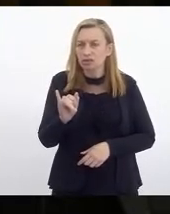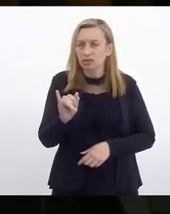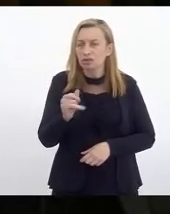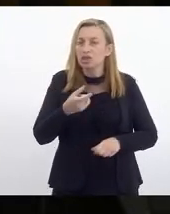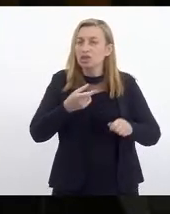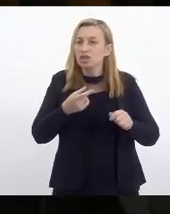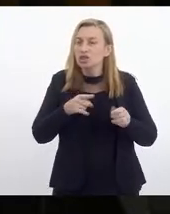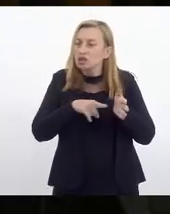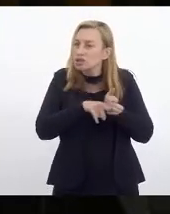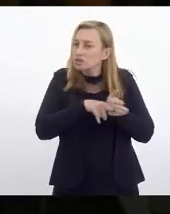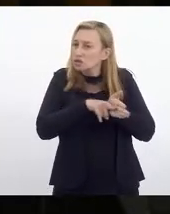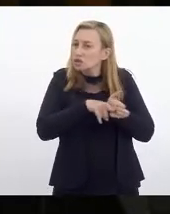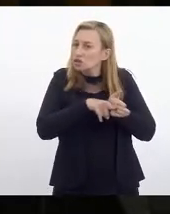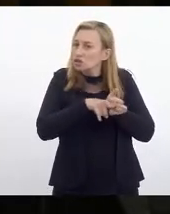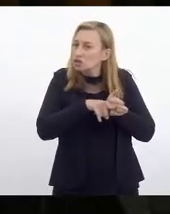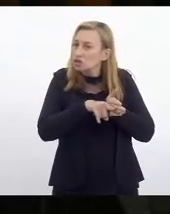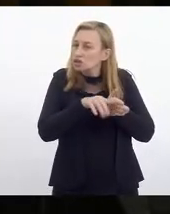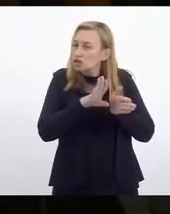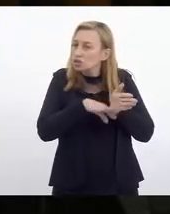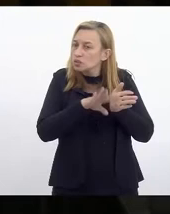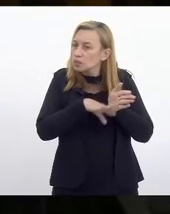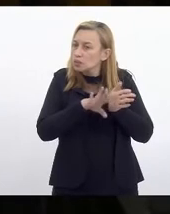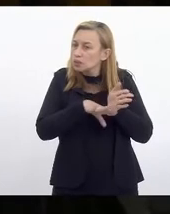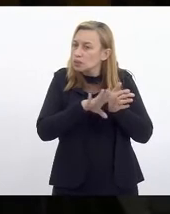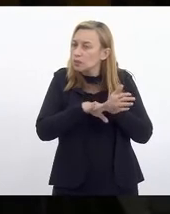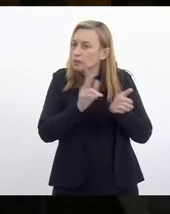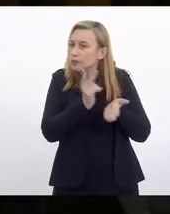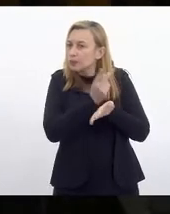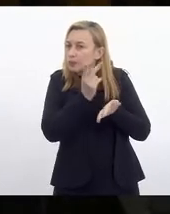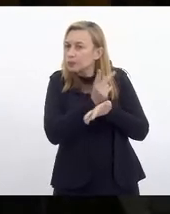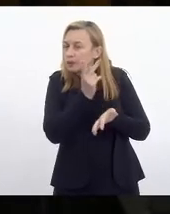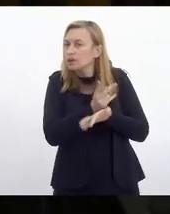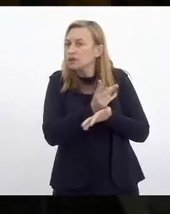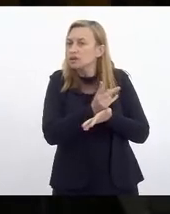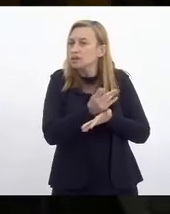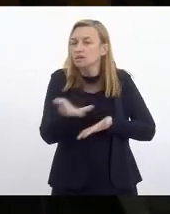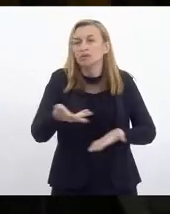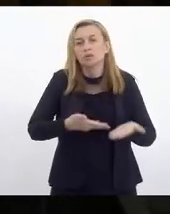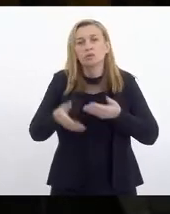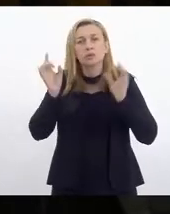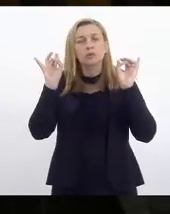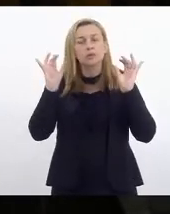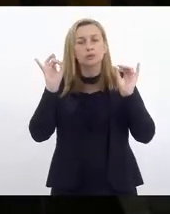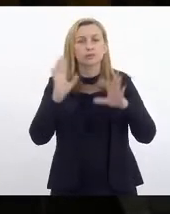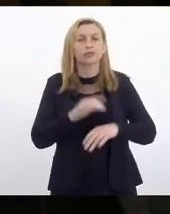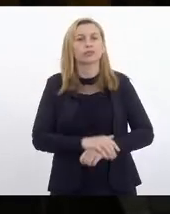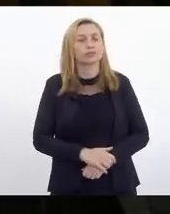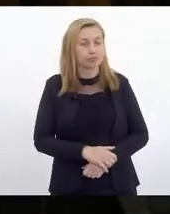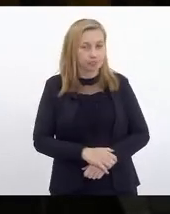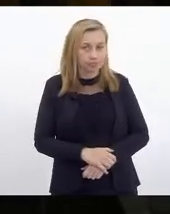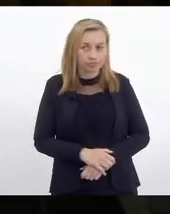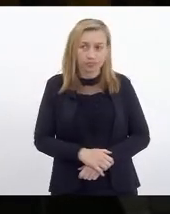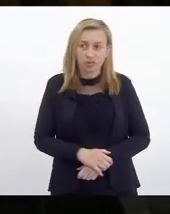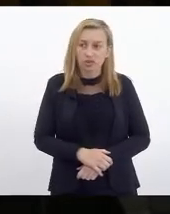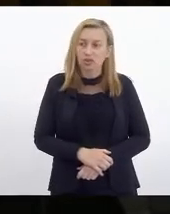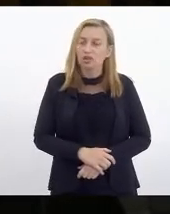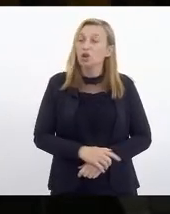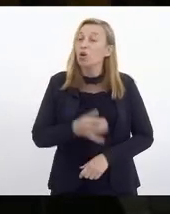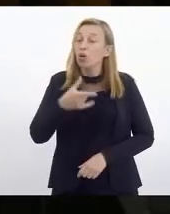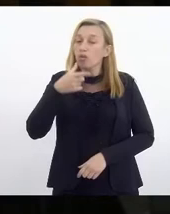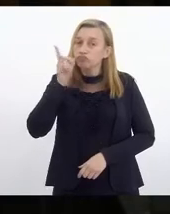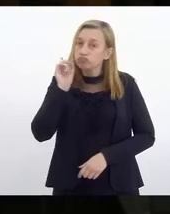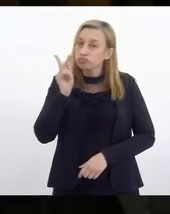investiga os abatimentos indevidos nas participações especiais. E ontem eu